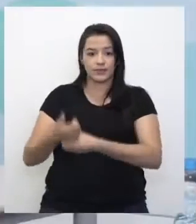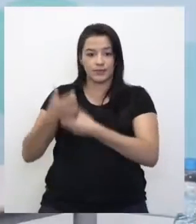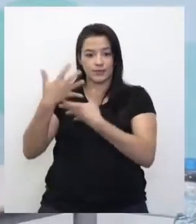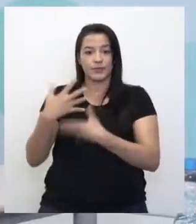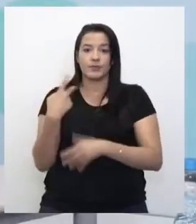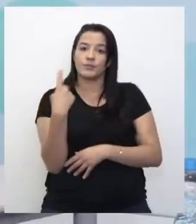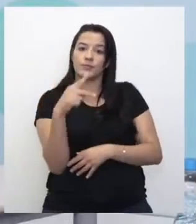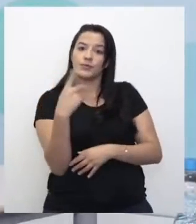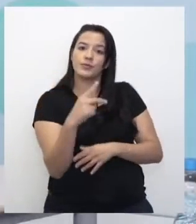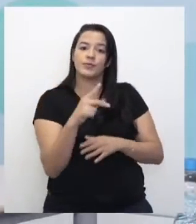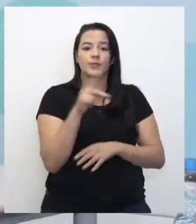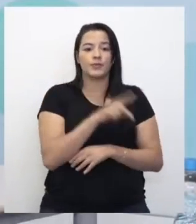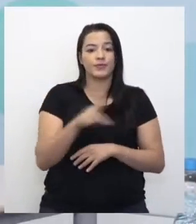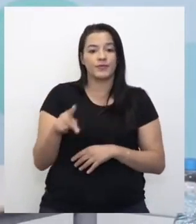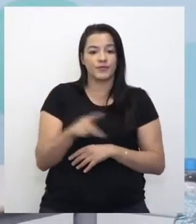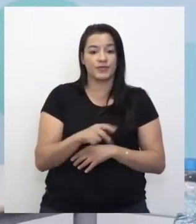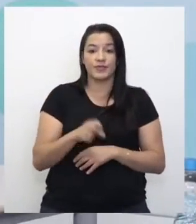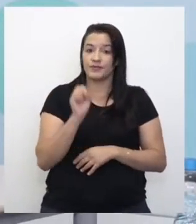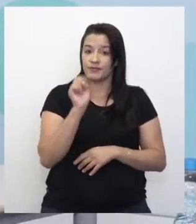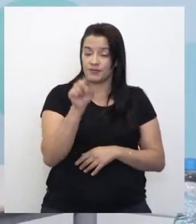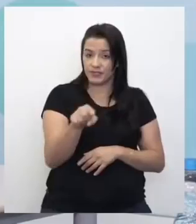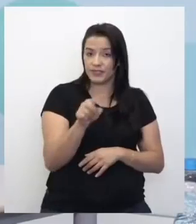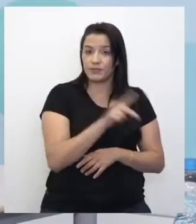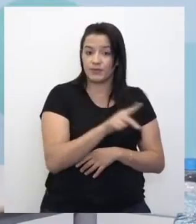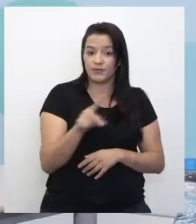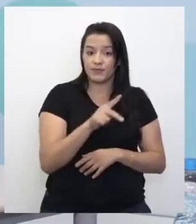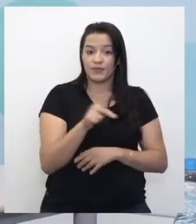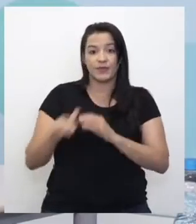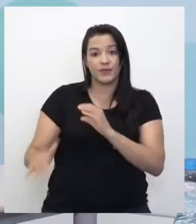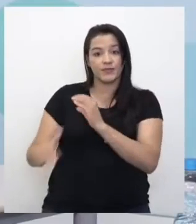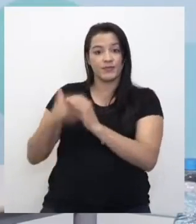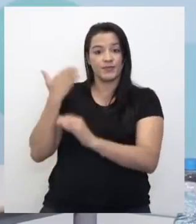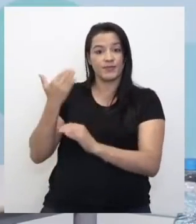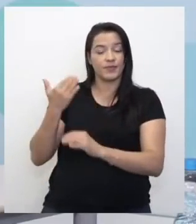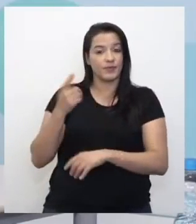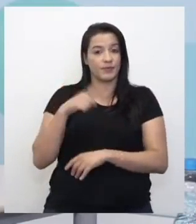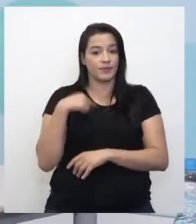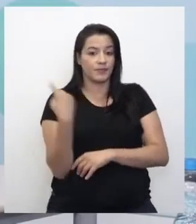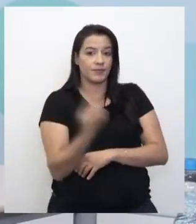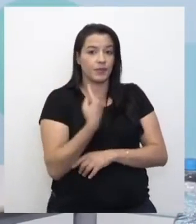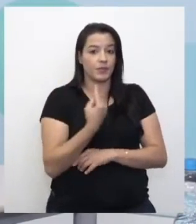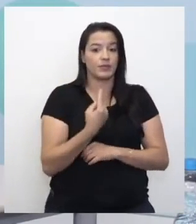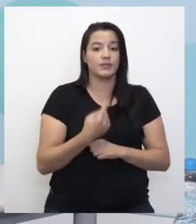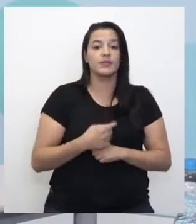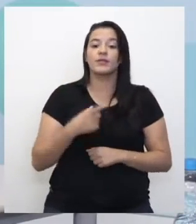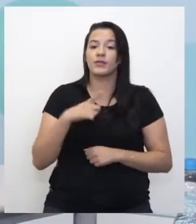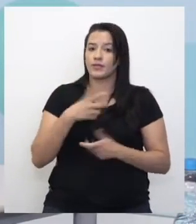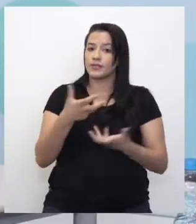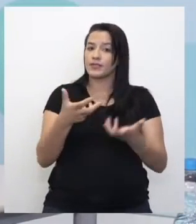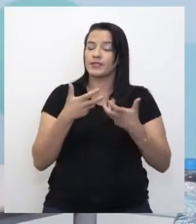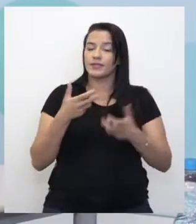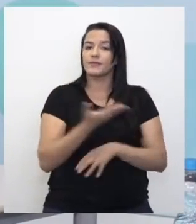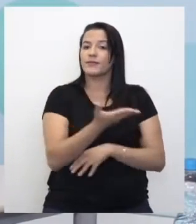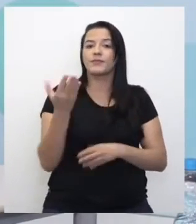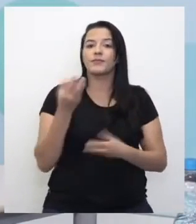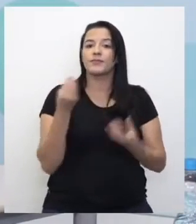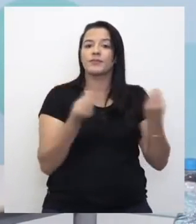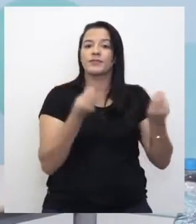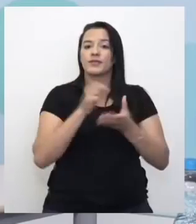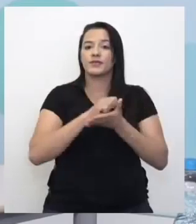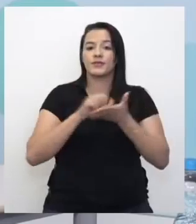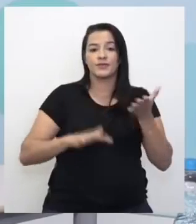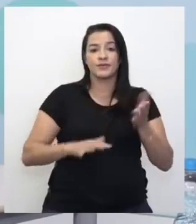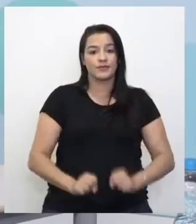seu professor. E você, professor, repasse a resposta dos seus alunos. Nós queremos saber como eles estão nas